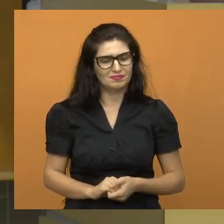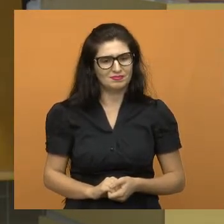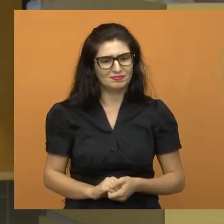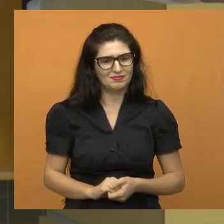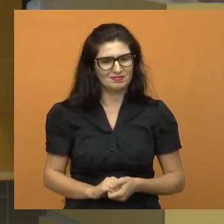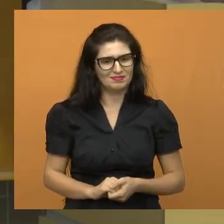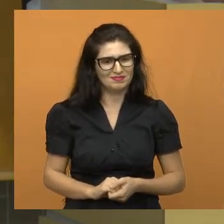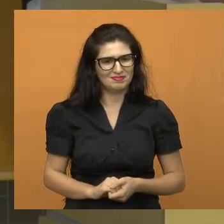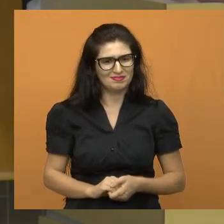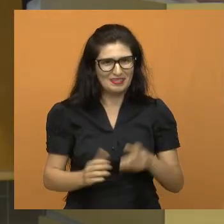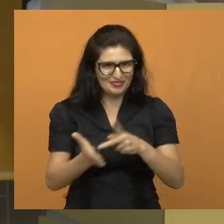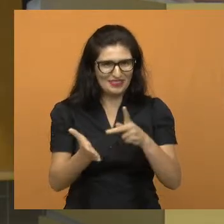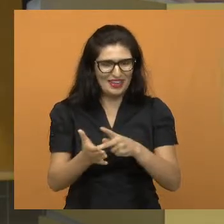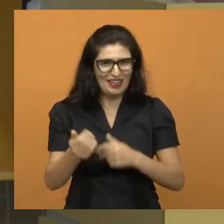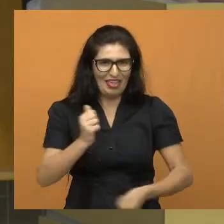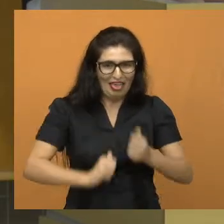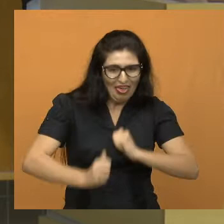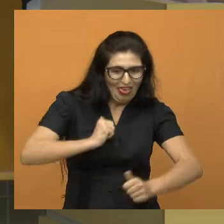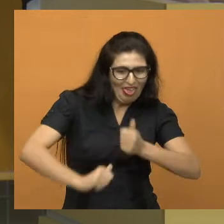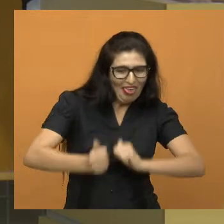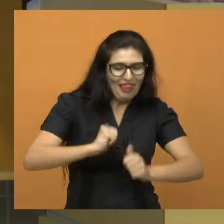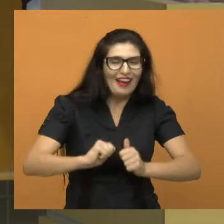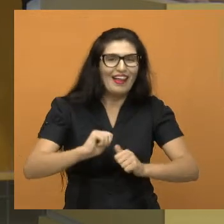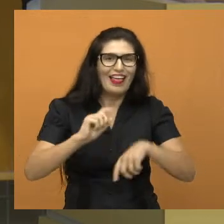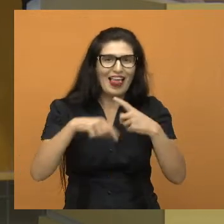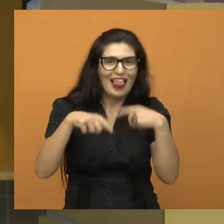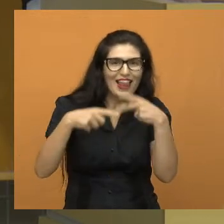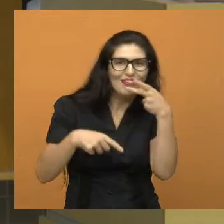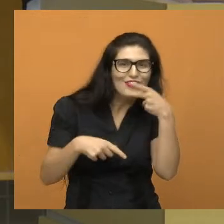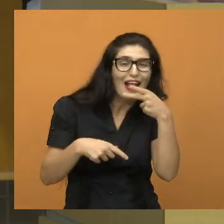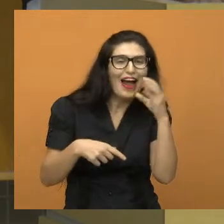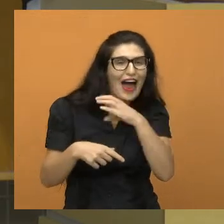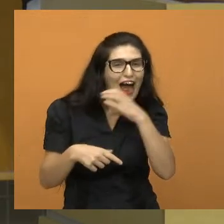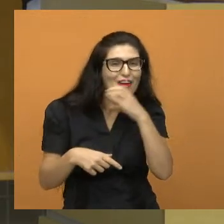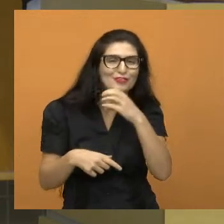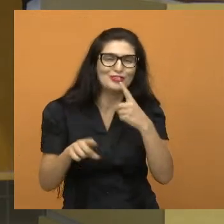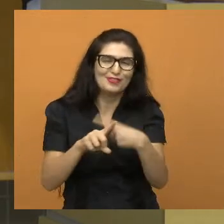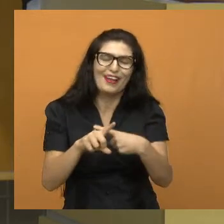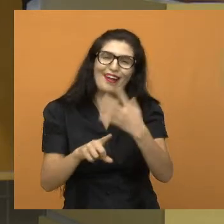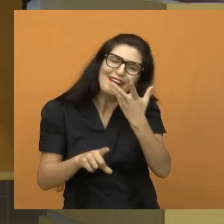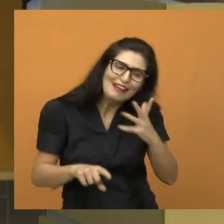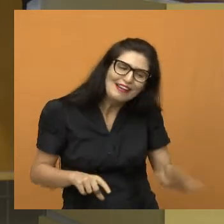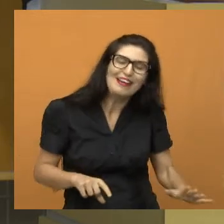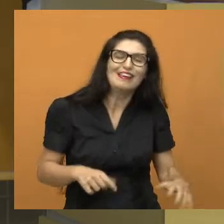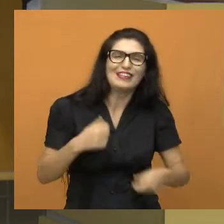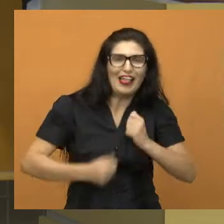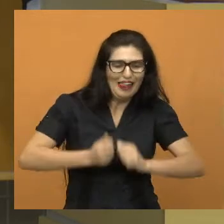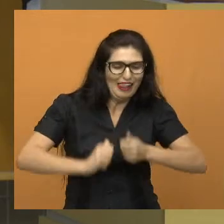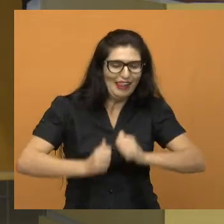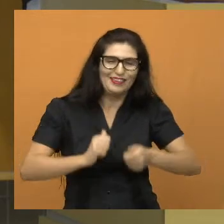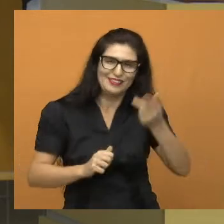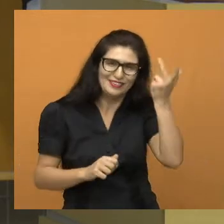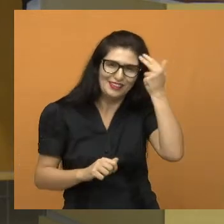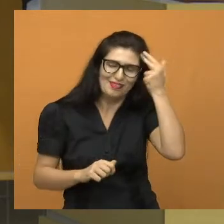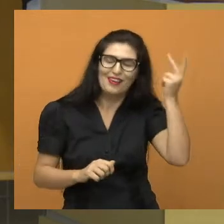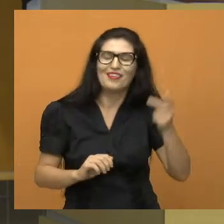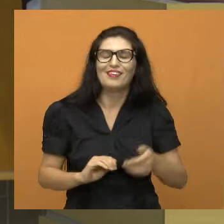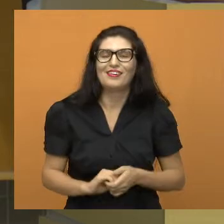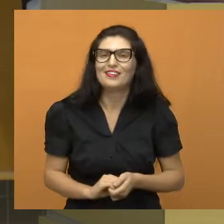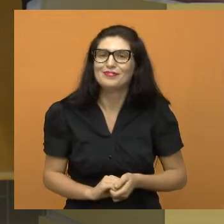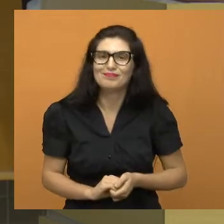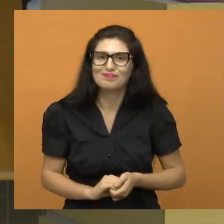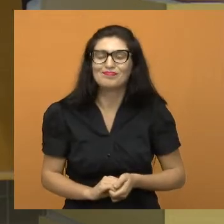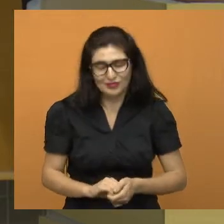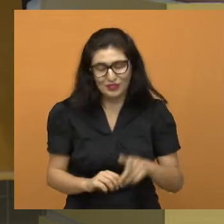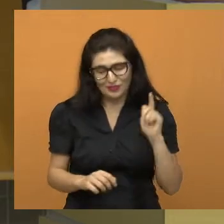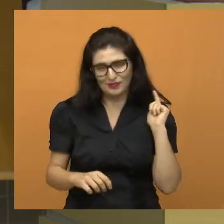eles ficam ansiosos e atropelam um pouco, né? Mas a ideia foi essa, né? Nos